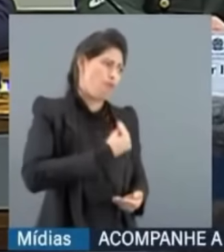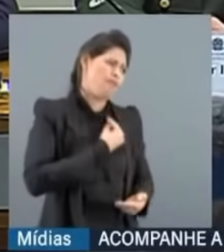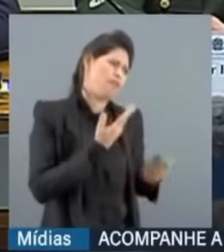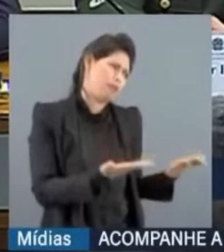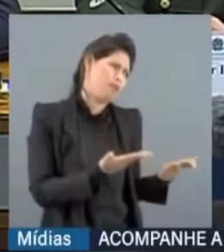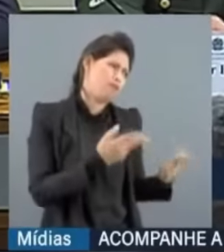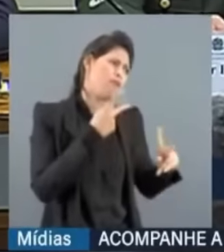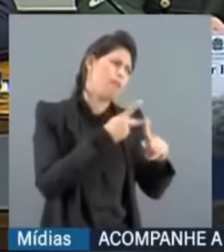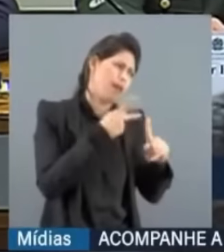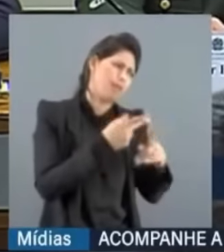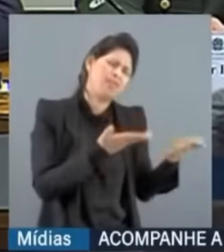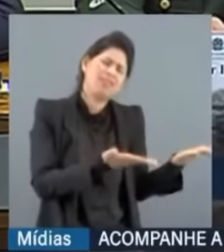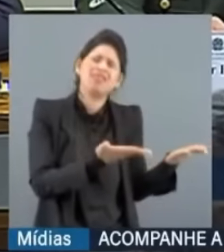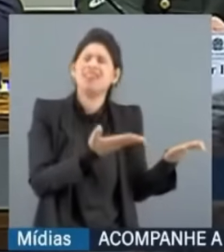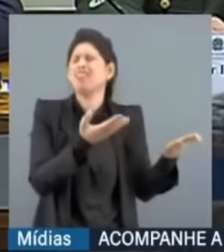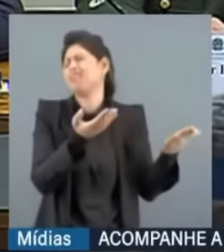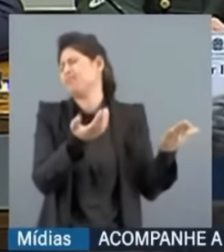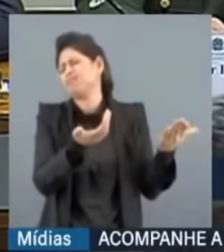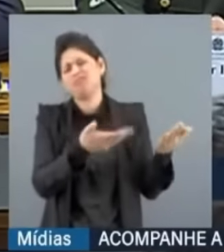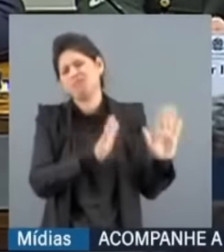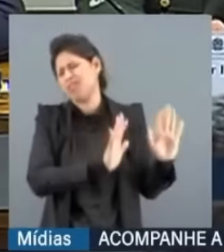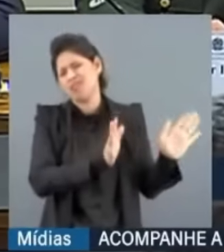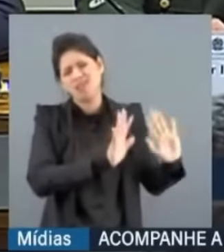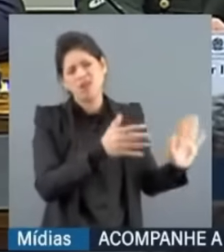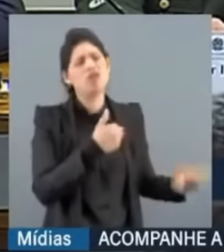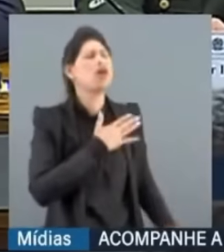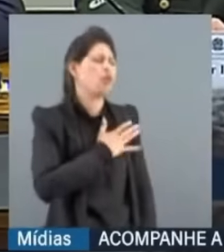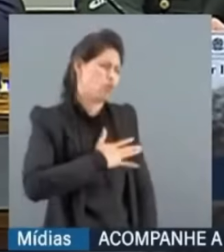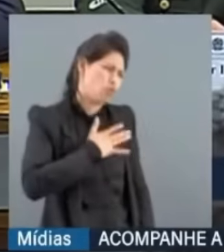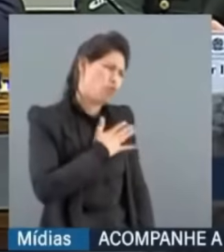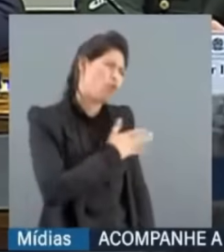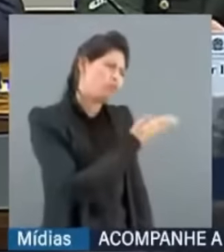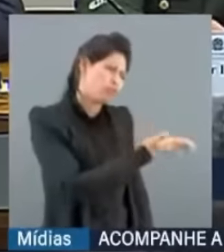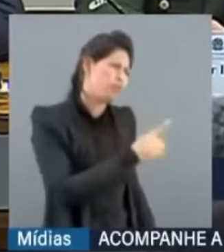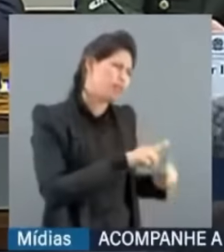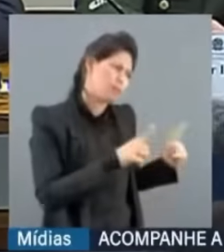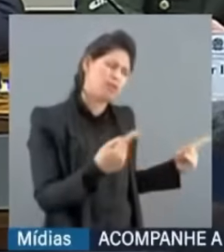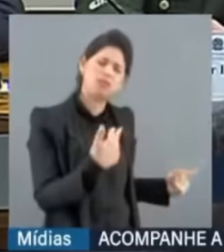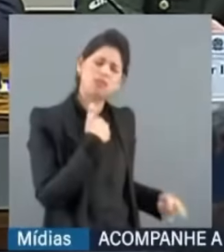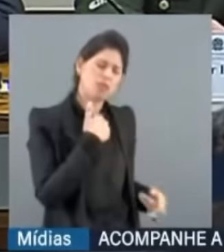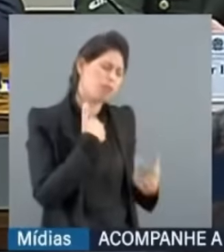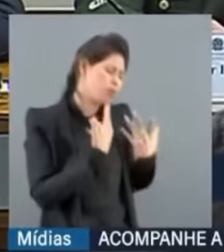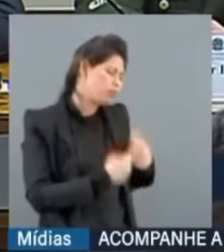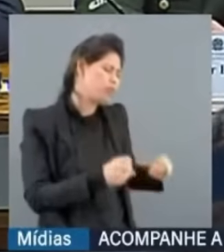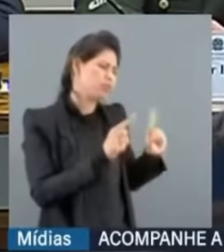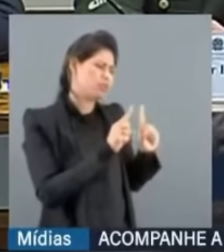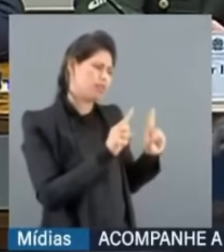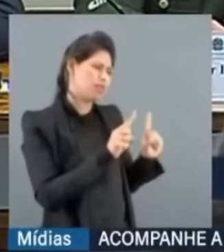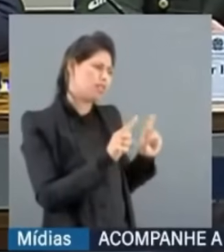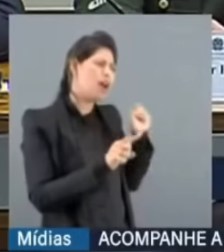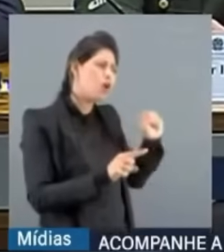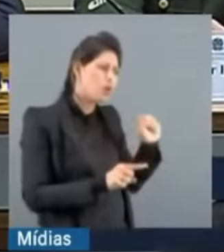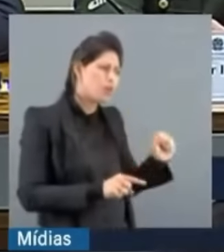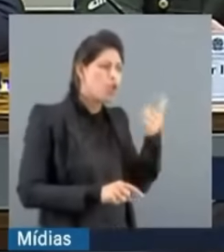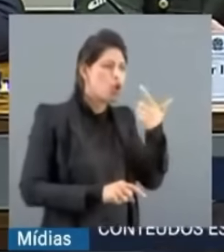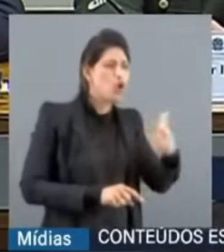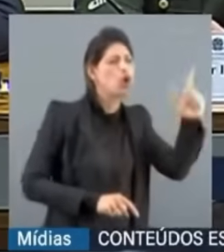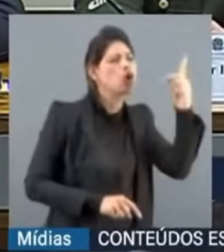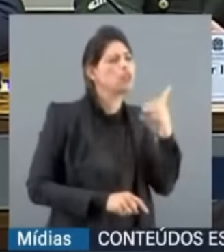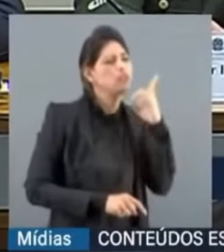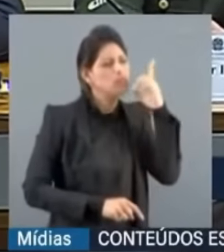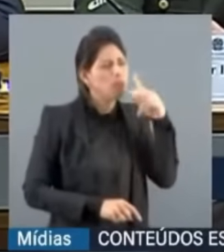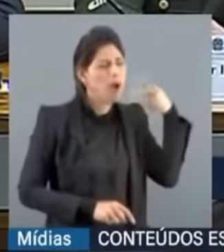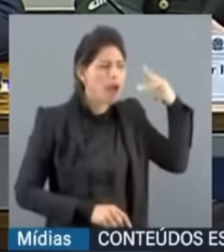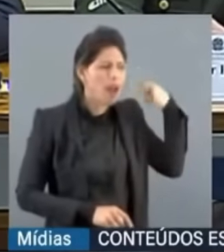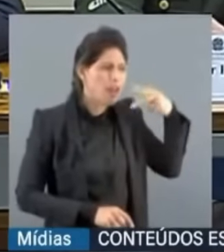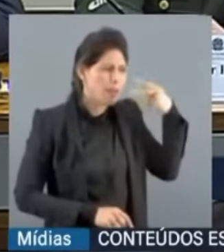deputado. Vossa Excelência sabe, eu tenho apreço por Vossa Excelência, mas eu não posso admitir que nenhum parlamentar, seja Vossa Excelência ou